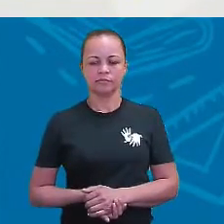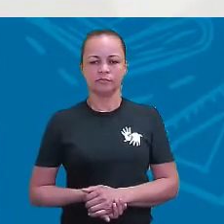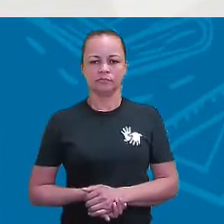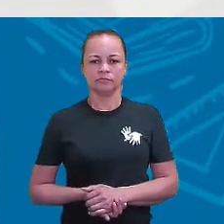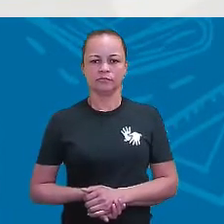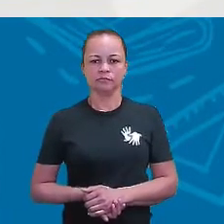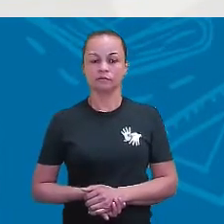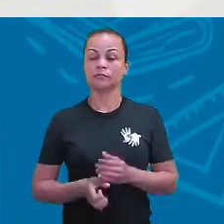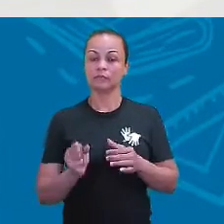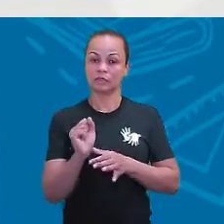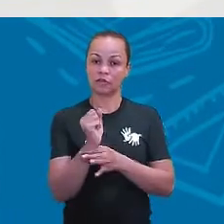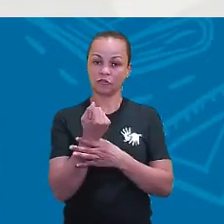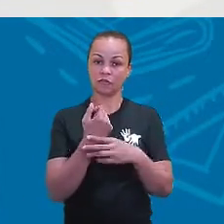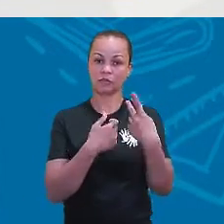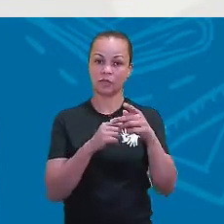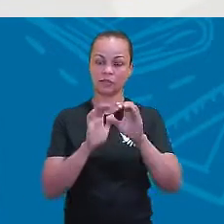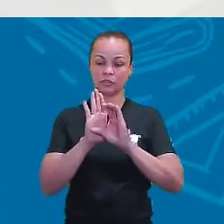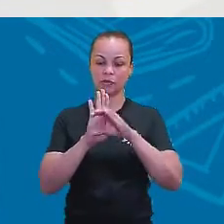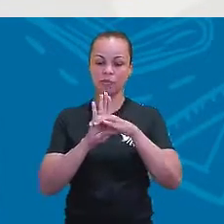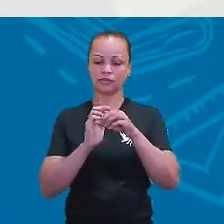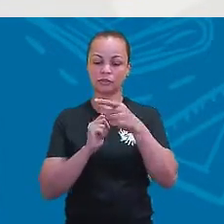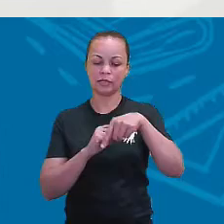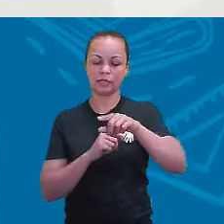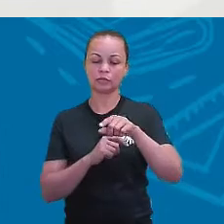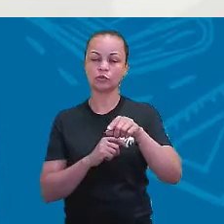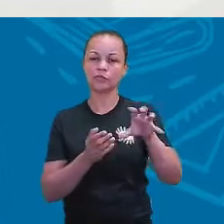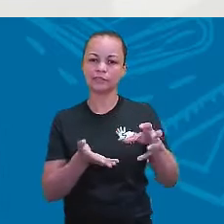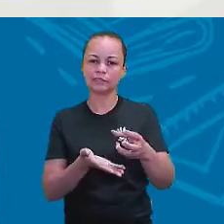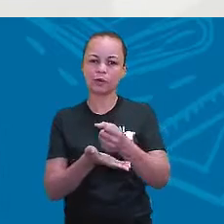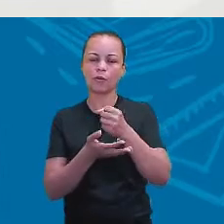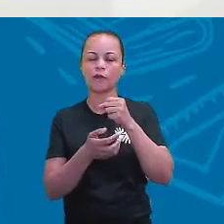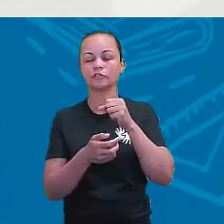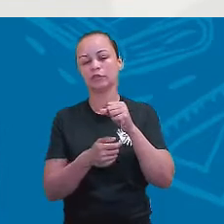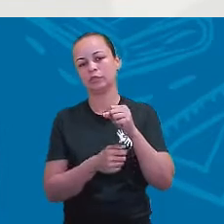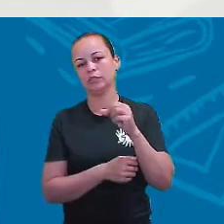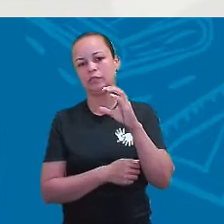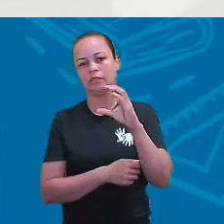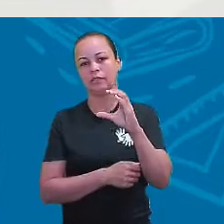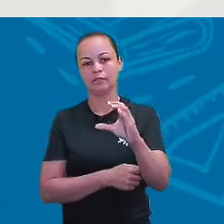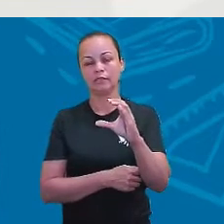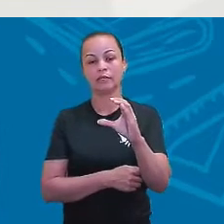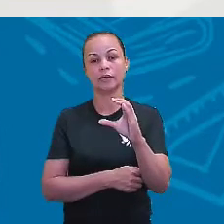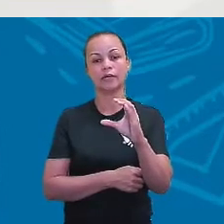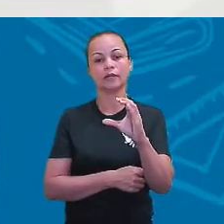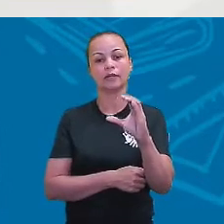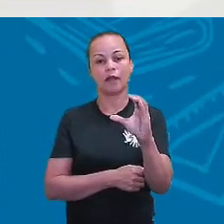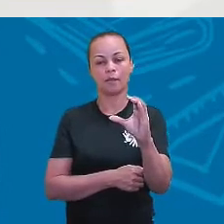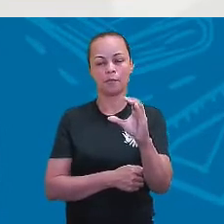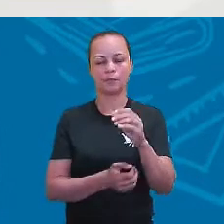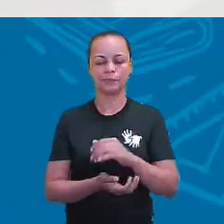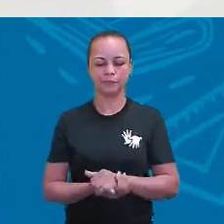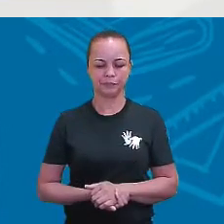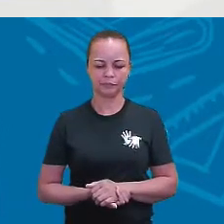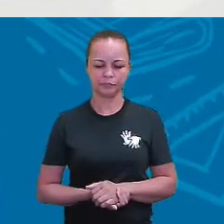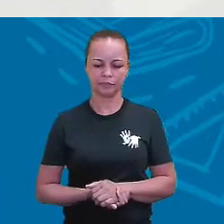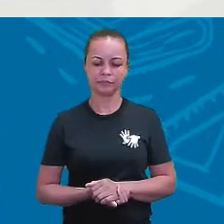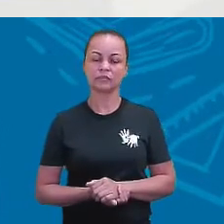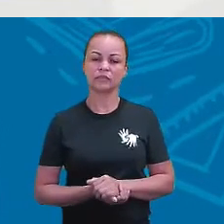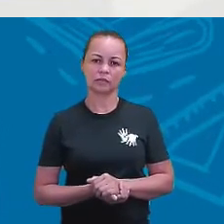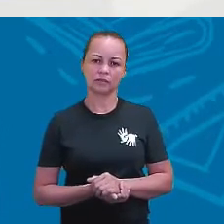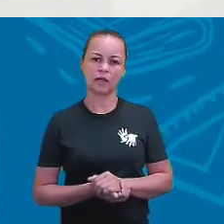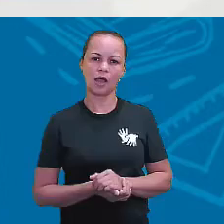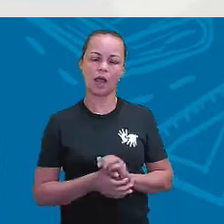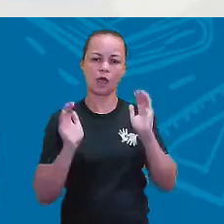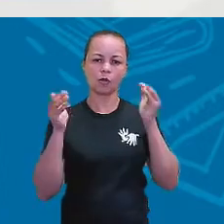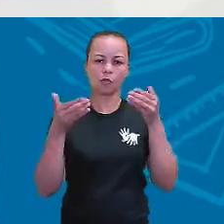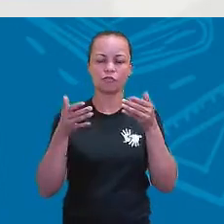eu queria reforçar esse conceito de sequestro de carbono. Eu não preciso dizer para vocês que a Conferência Internacional, né, do Meio Ambiente,